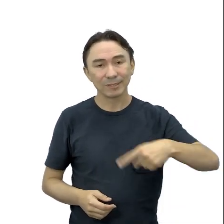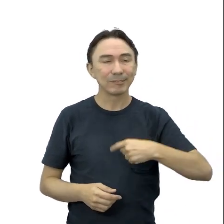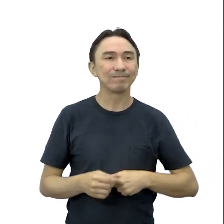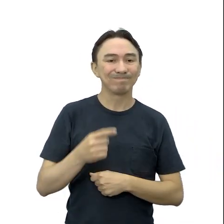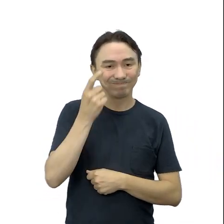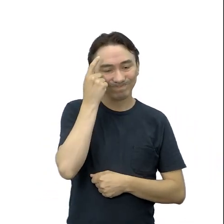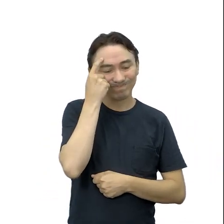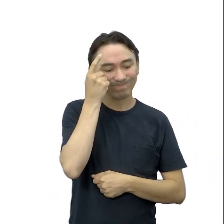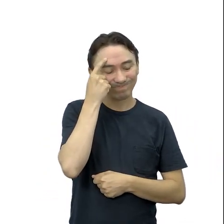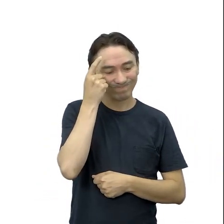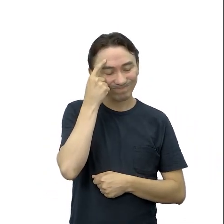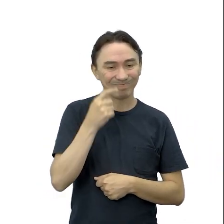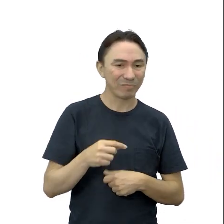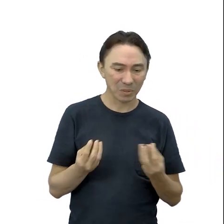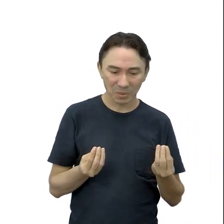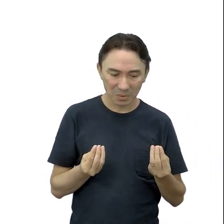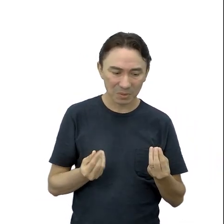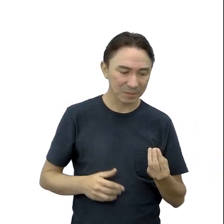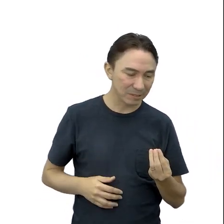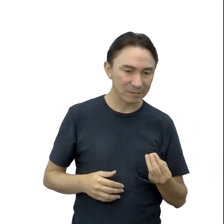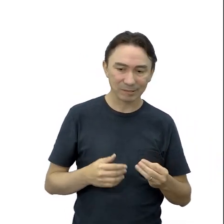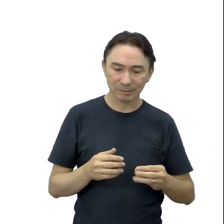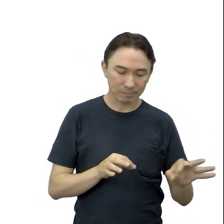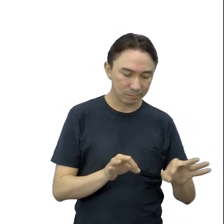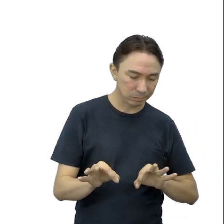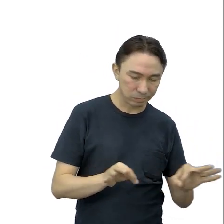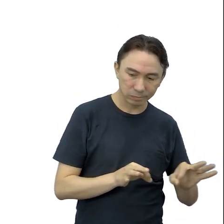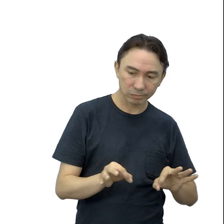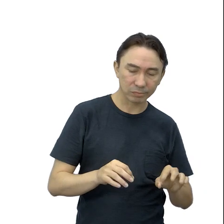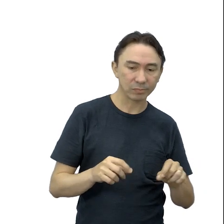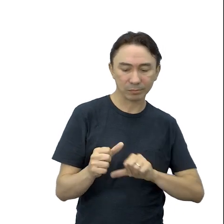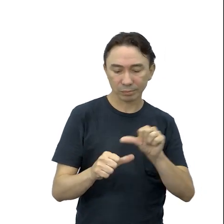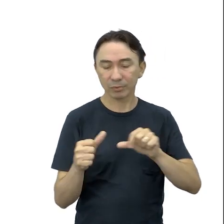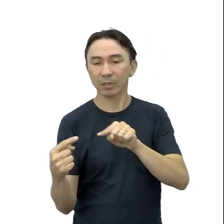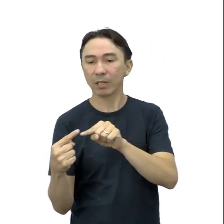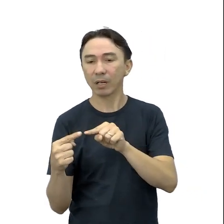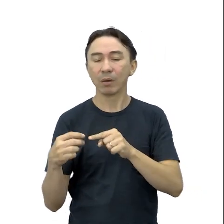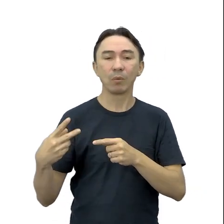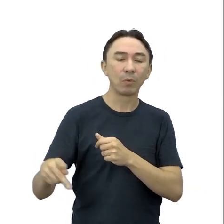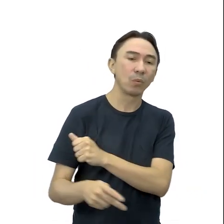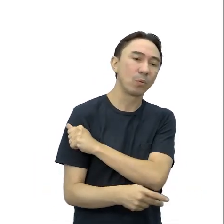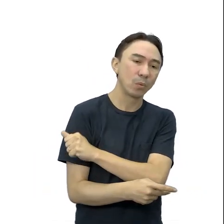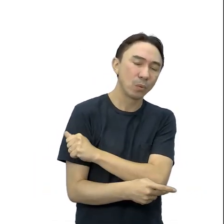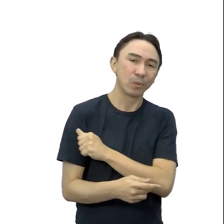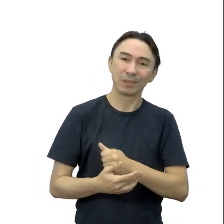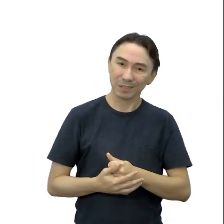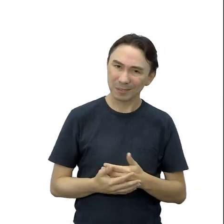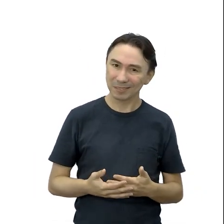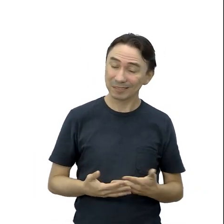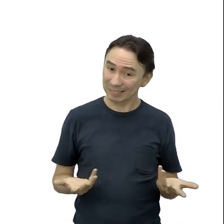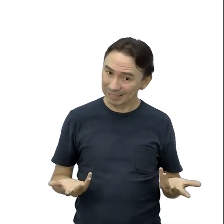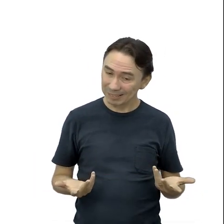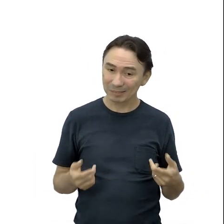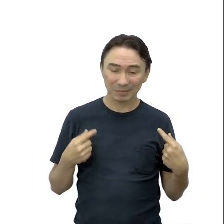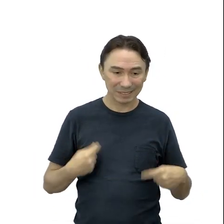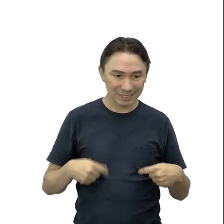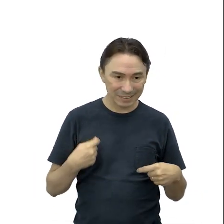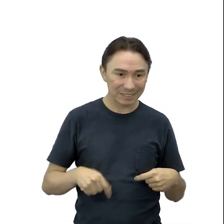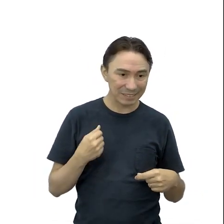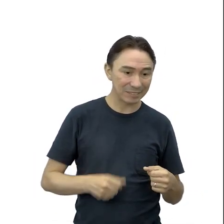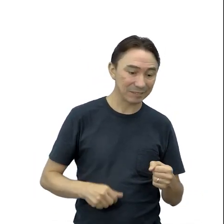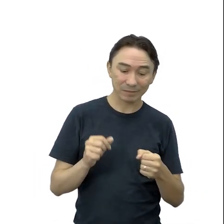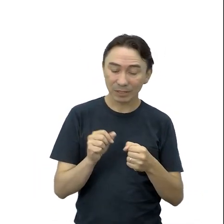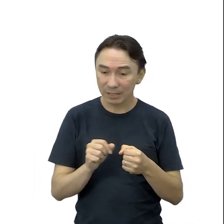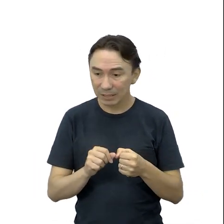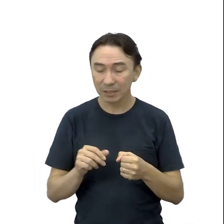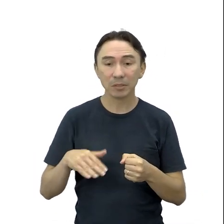que a gente elabora para trabalhar com os estudantes, né? É aquela coisa da ação, reflexão, ação, o